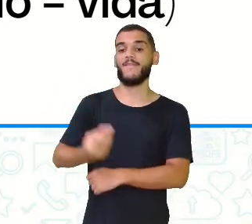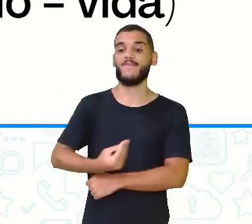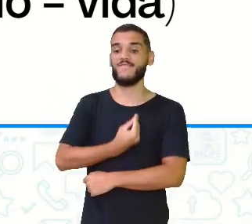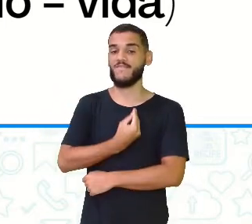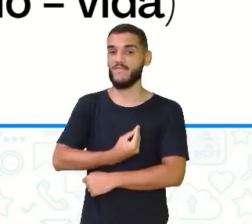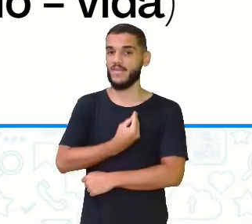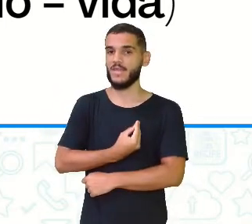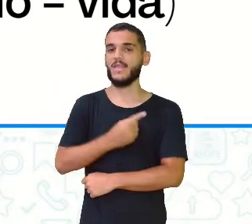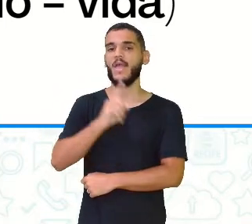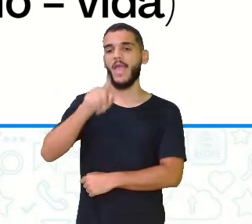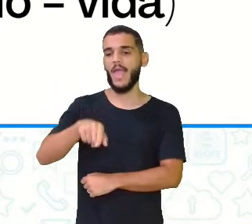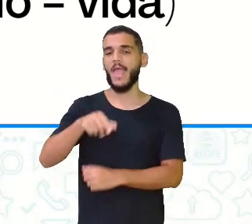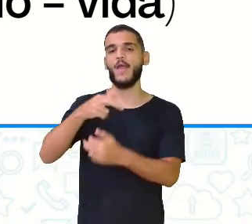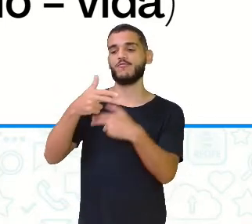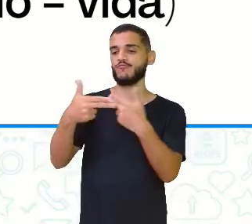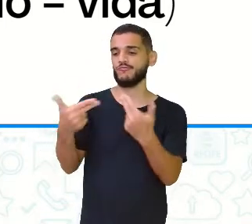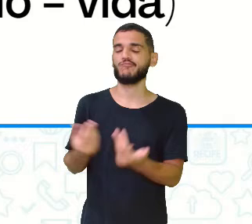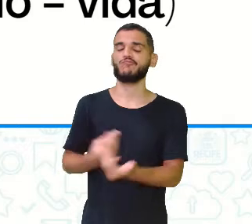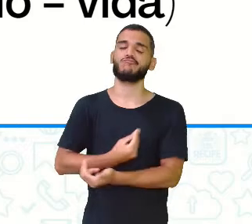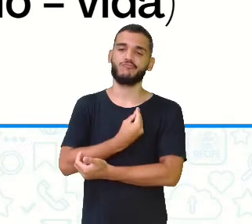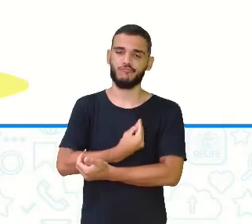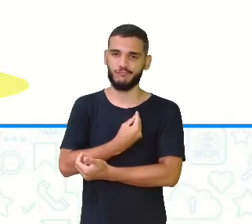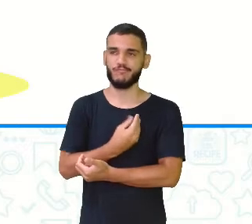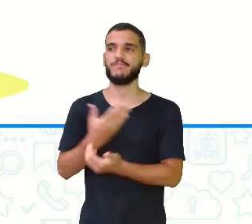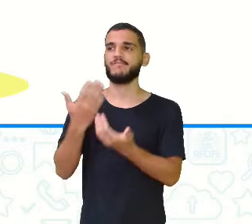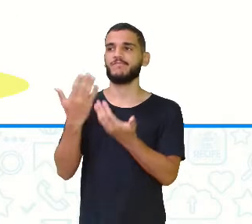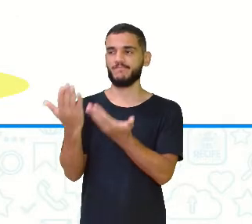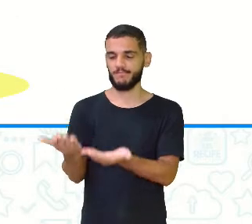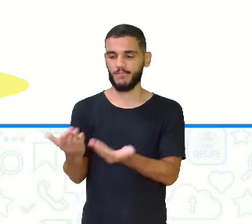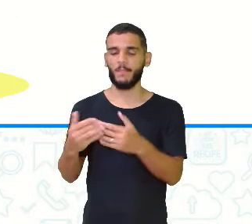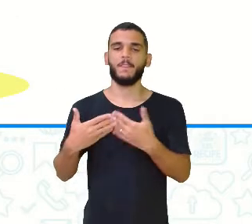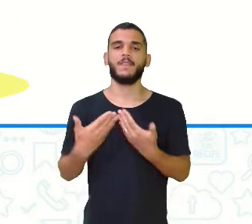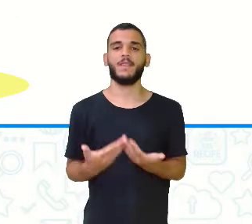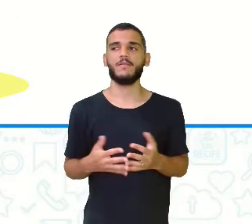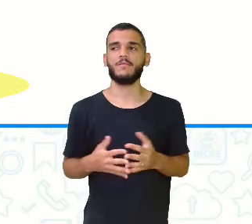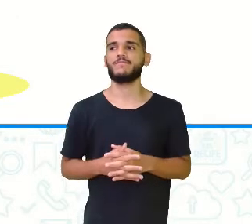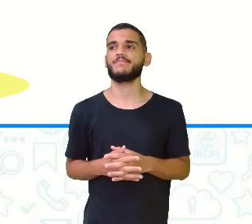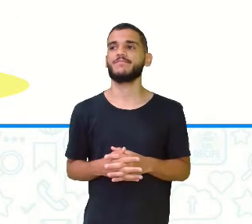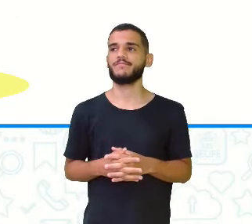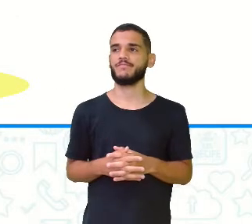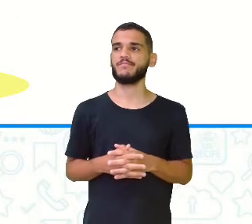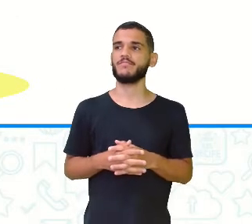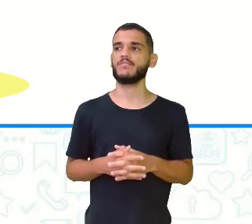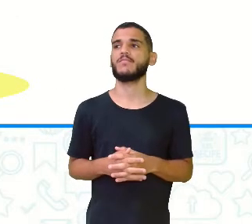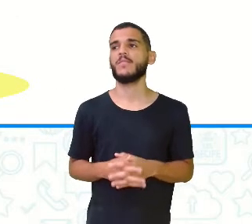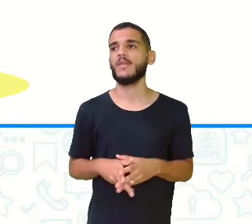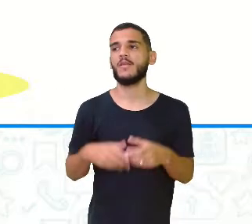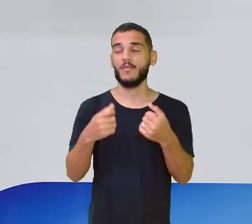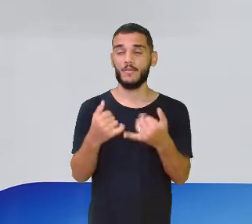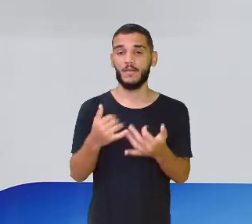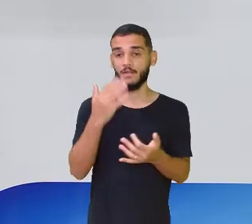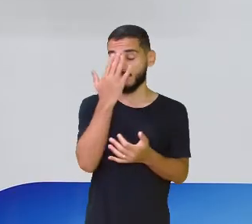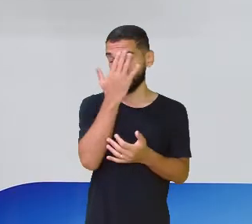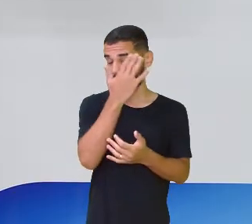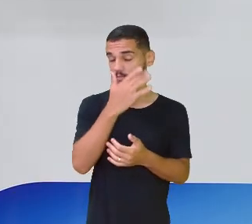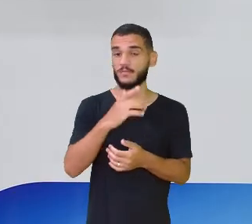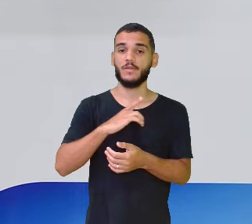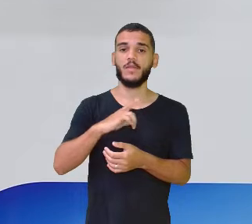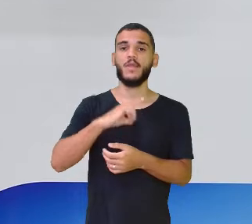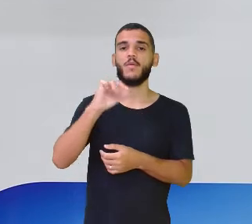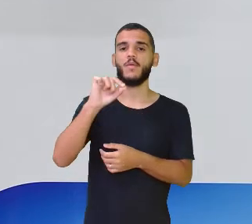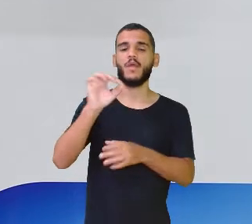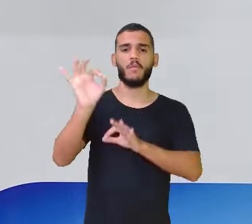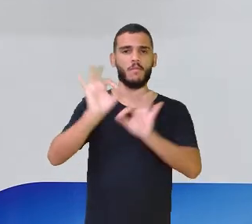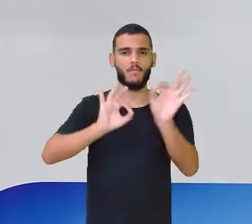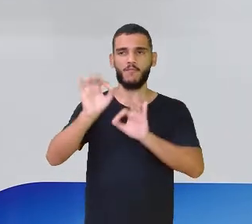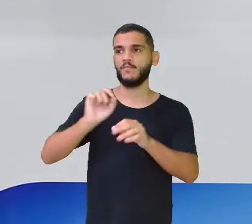vida, então são os elementos que possuem vida. E a gente fala, para falar isso, eu vou trazer novamente aqui o nosso